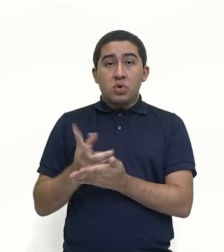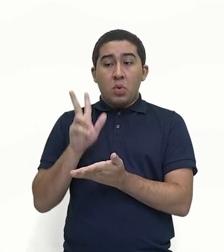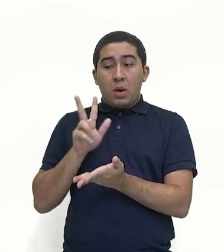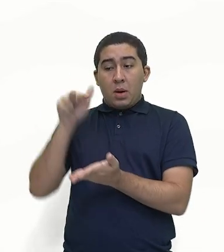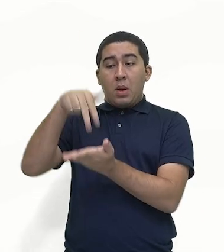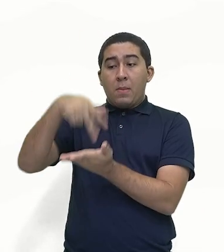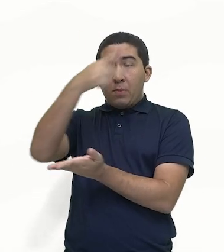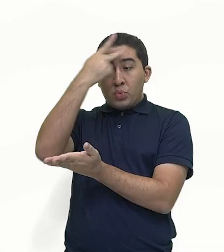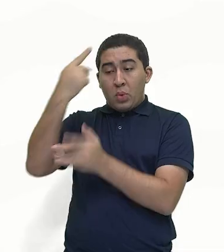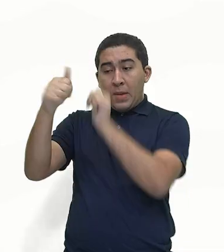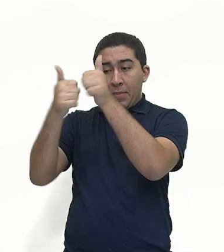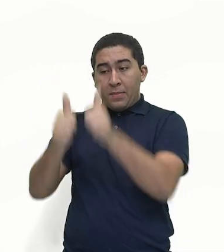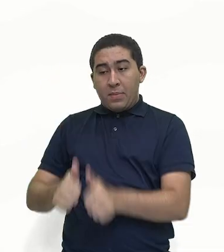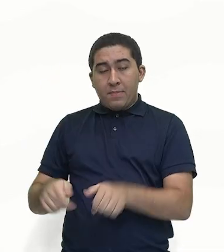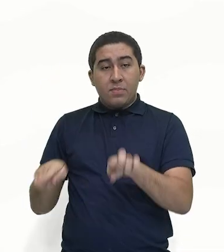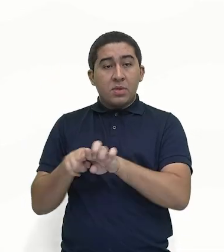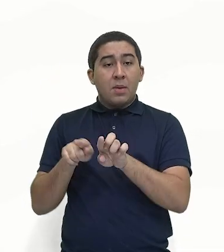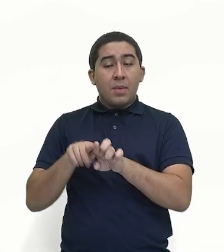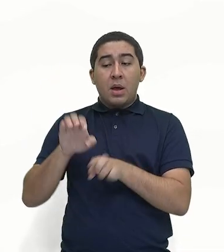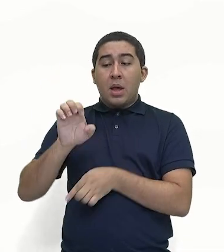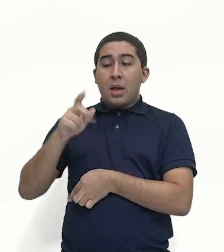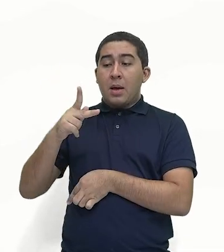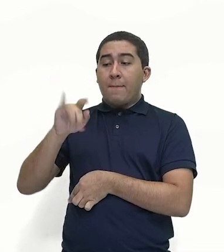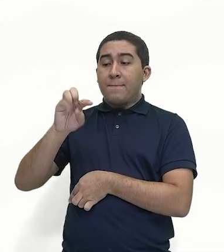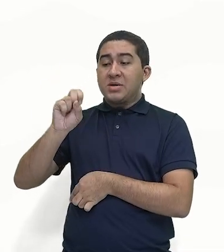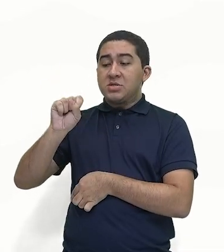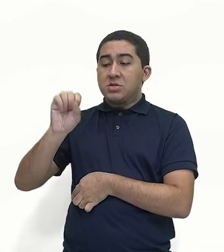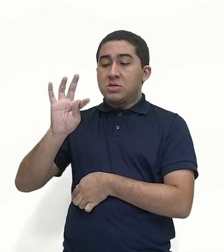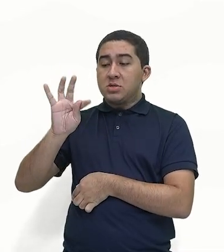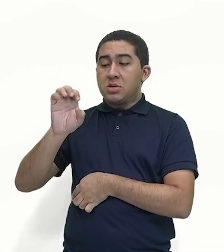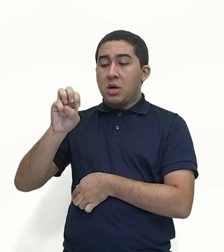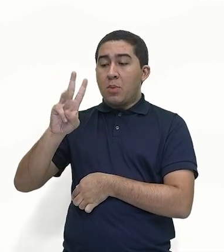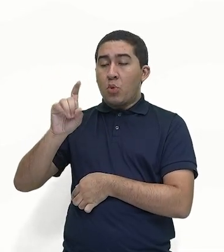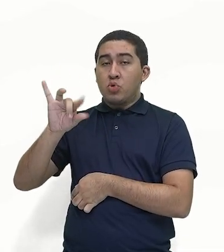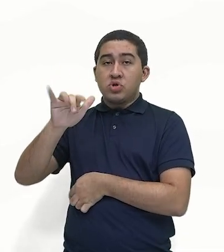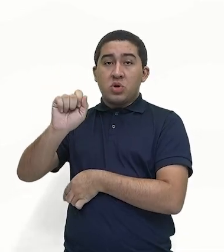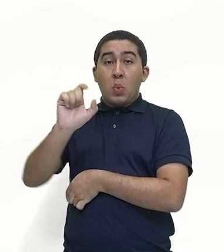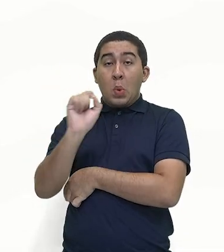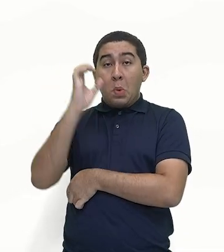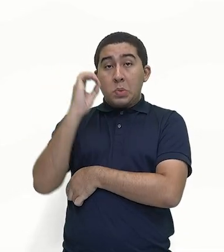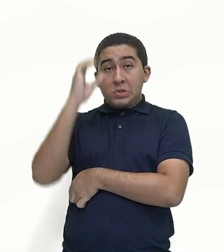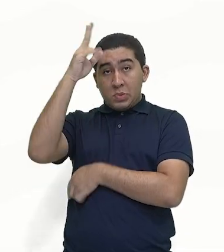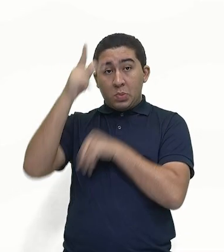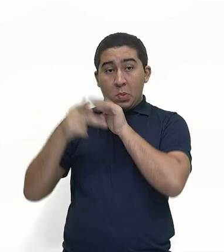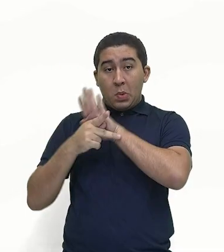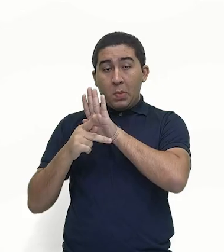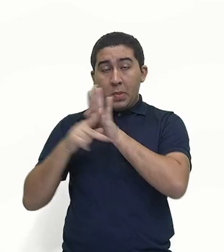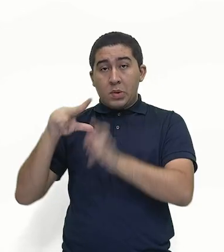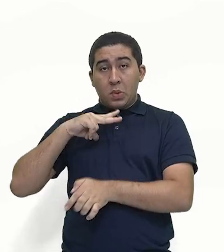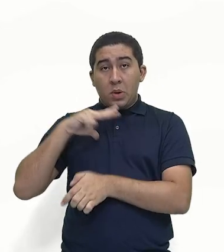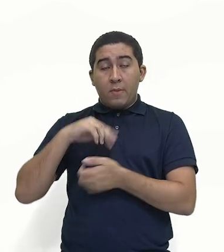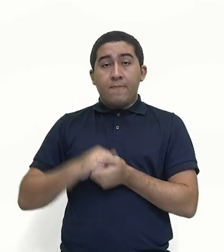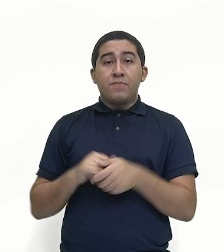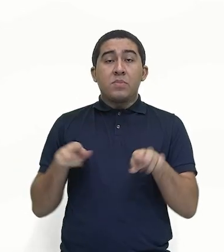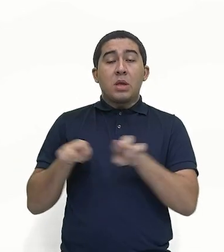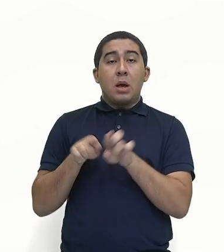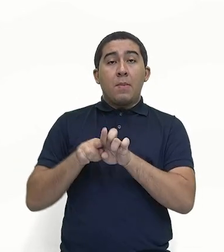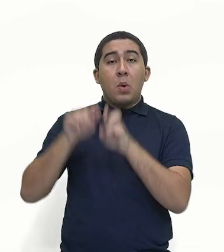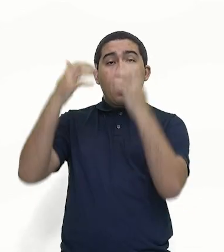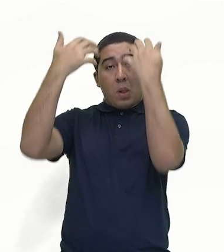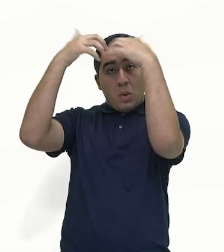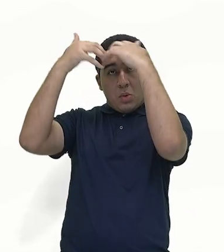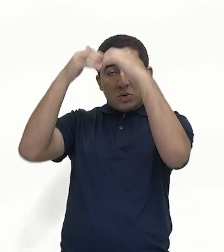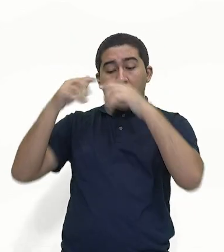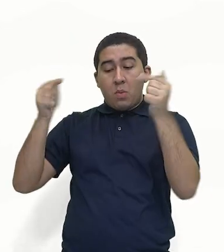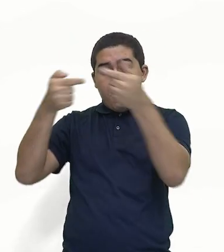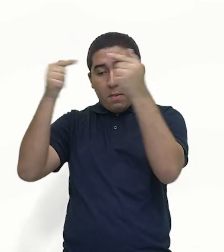das coisas, a epistemologia, que vai buscar o que é o conhecimento, a lógica, sobre o raciocínio que